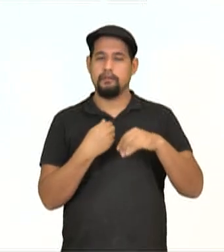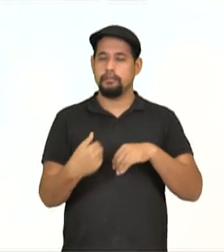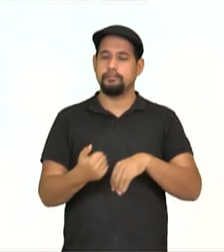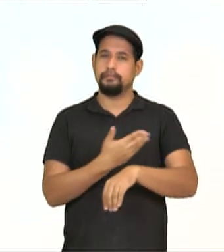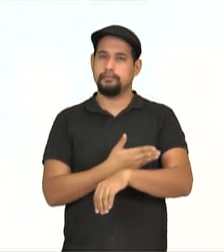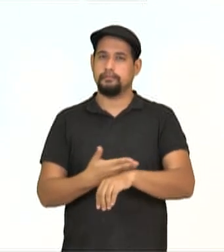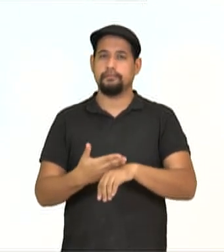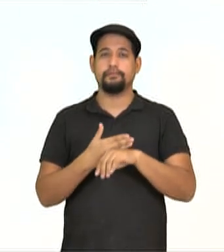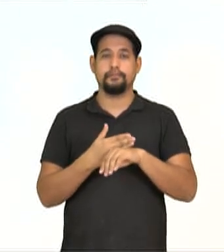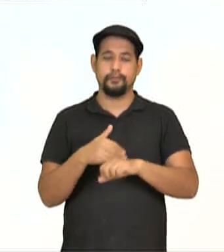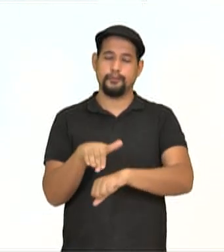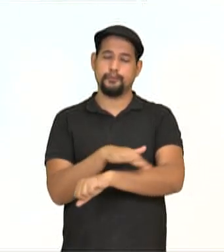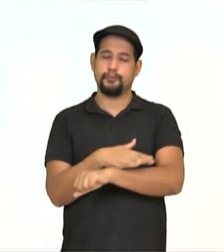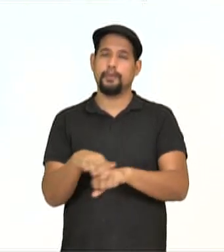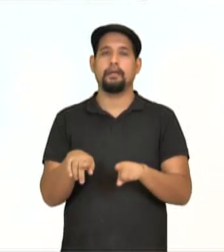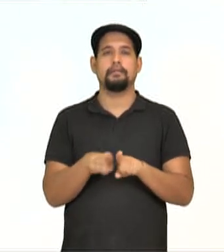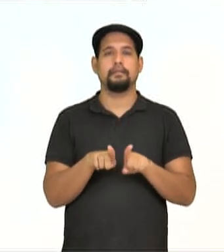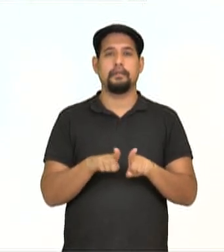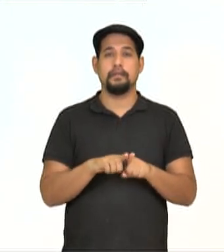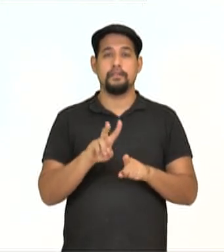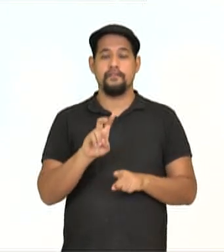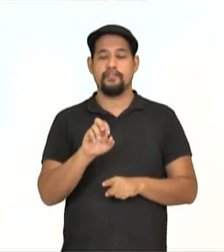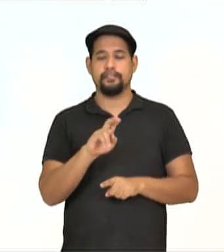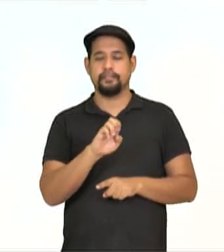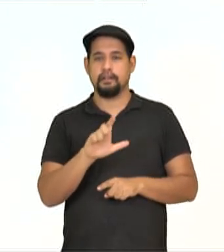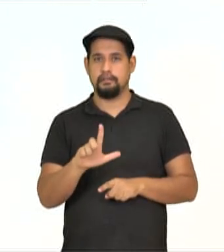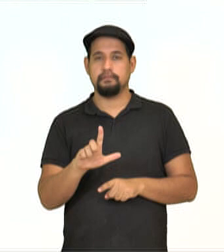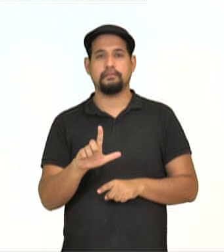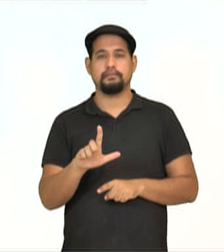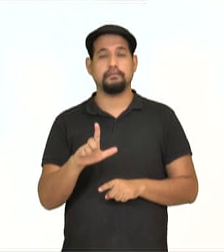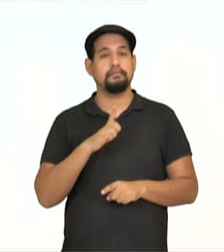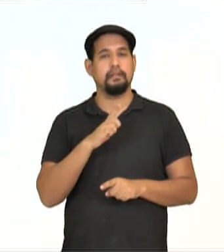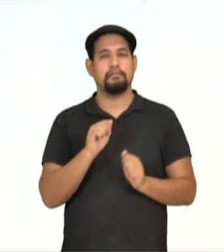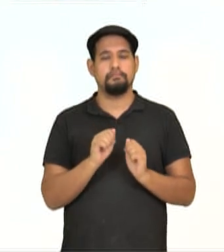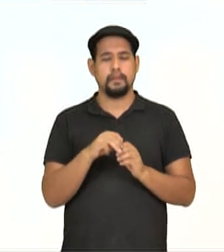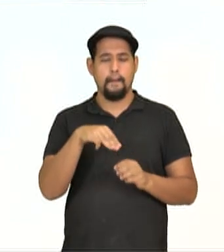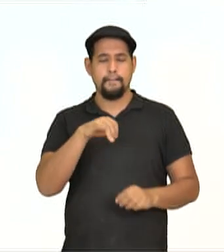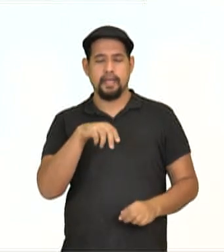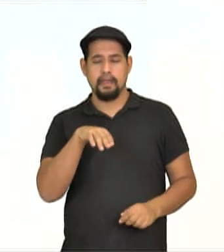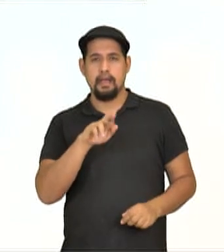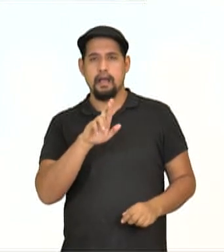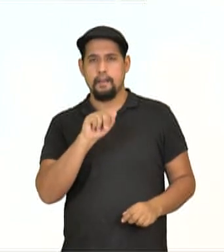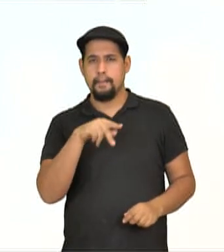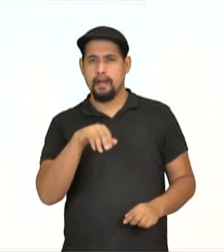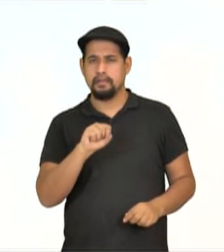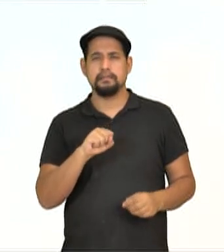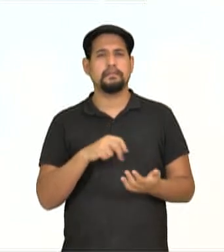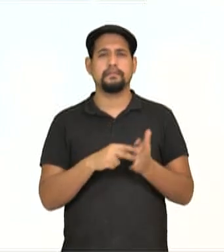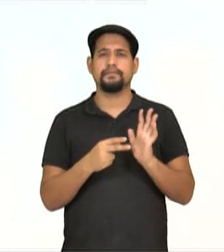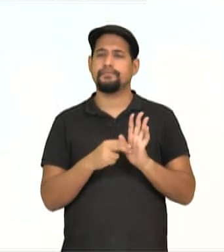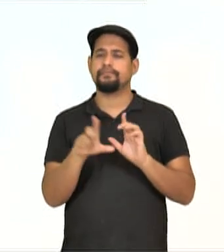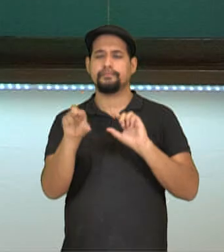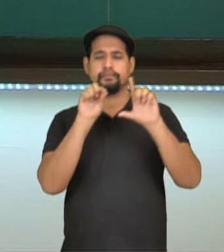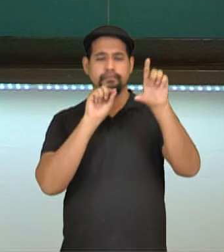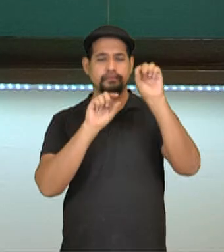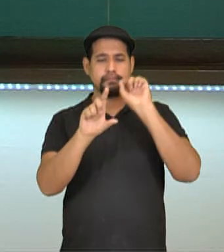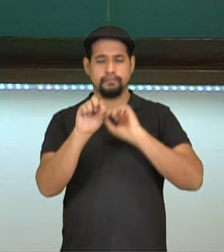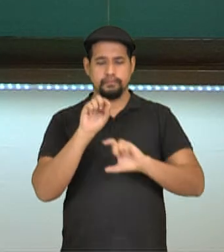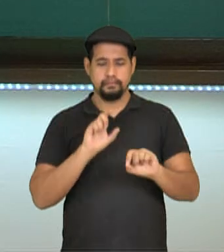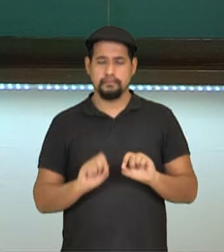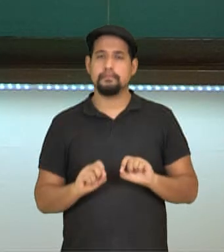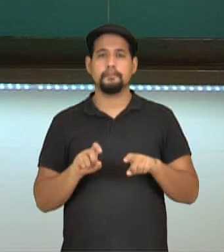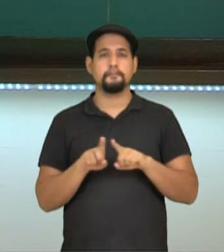estilos street e vertical, tá? Então as mini rampas foram meio que uma alternativa assim